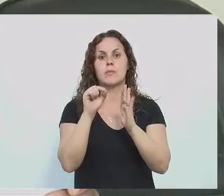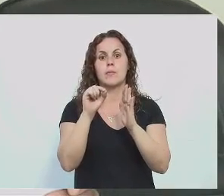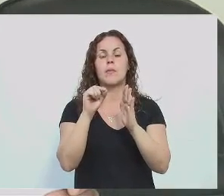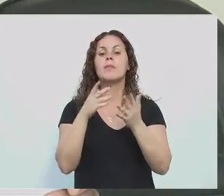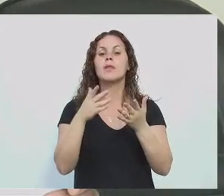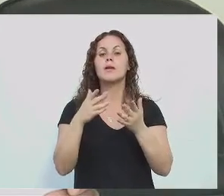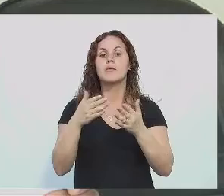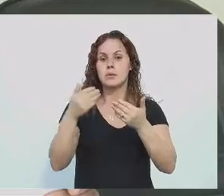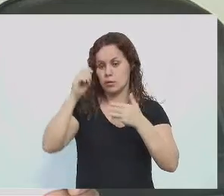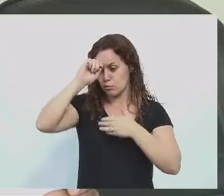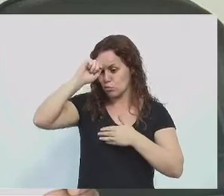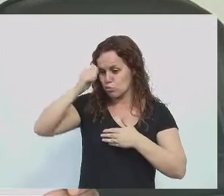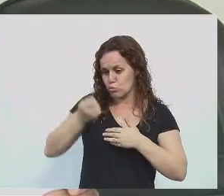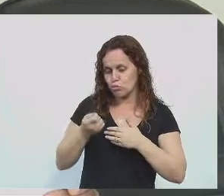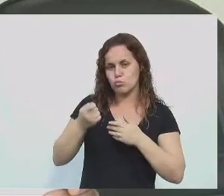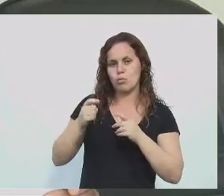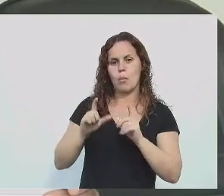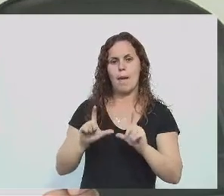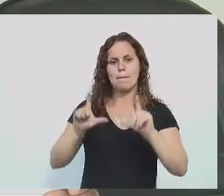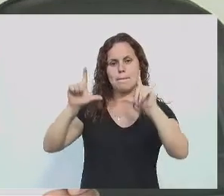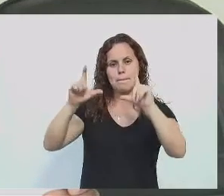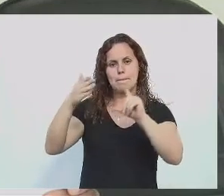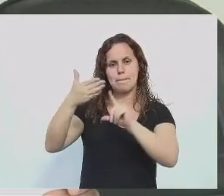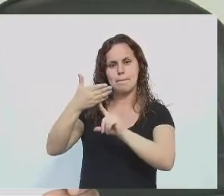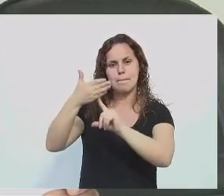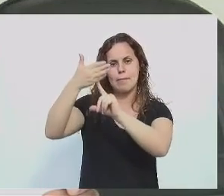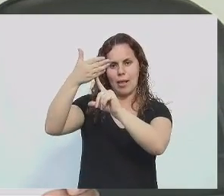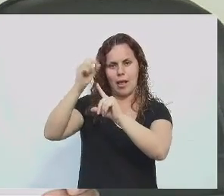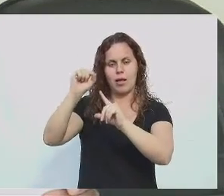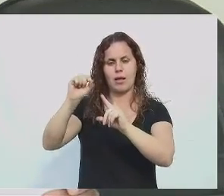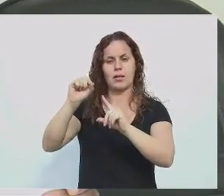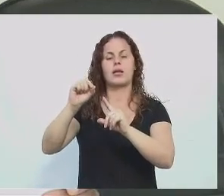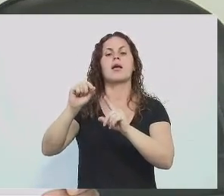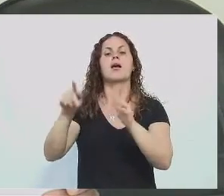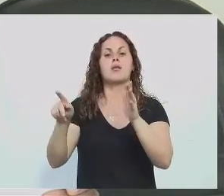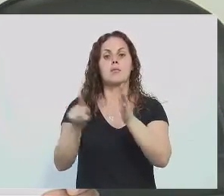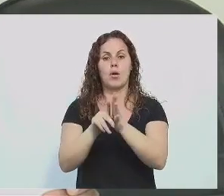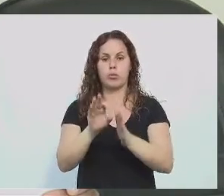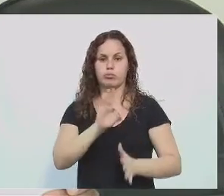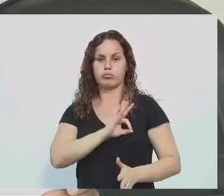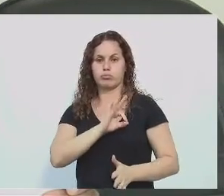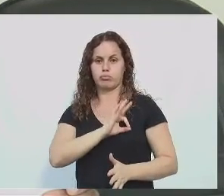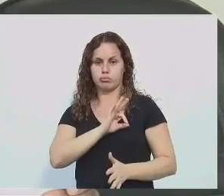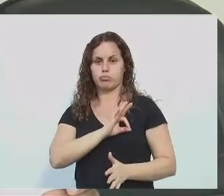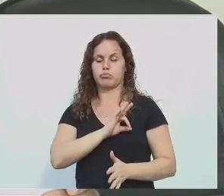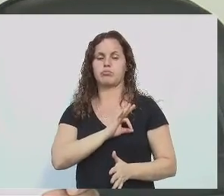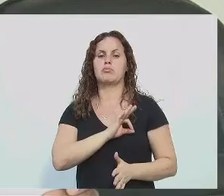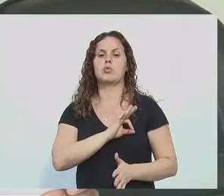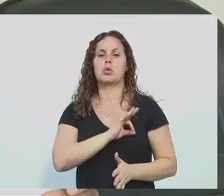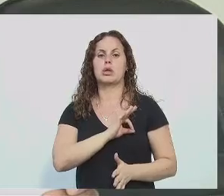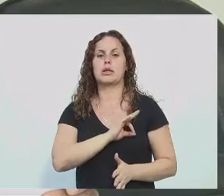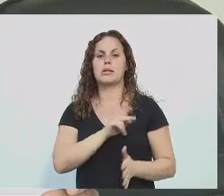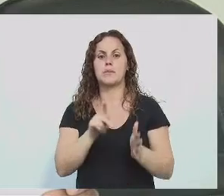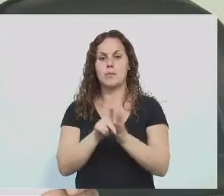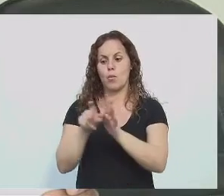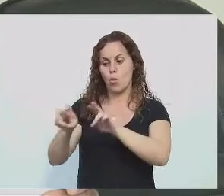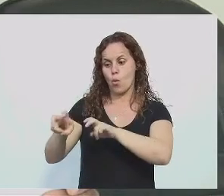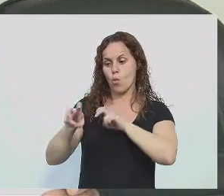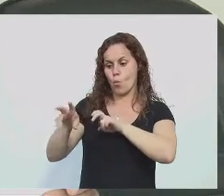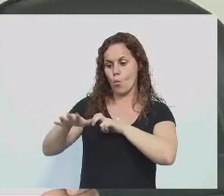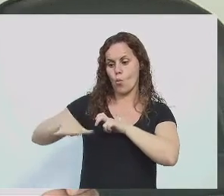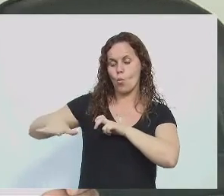ao Sargento Marcelo dos Santos Oliveira, comandante da Patrulha Rural, Sargento Luciana Demir da